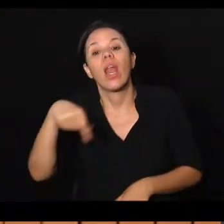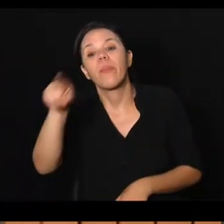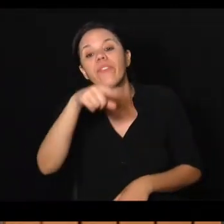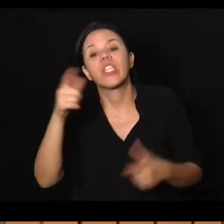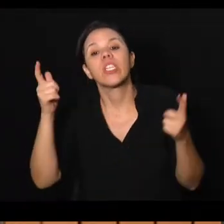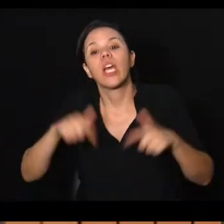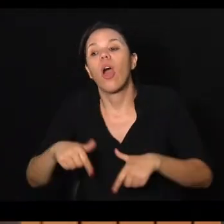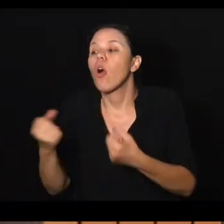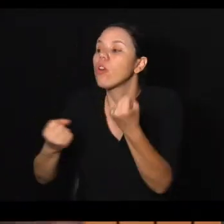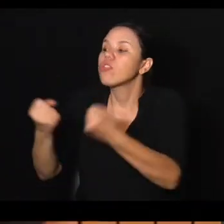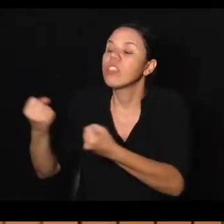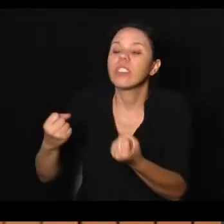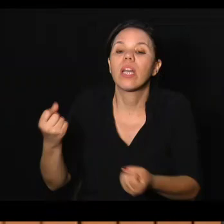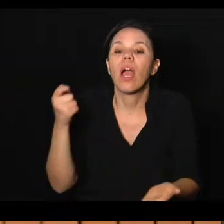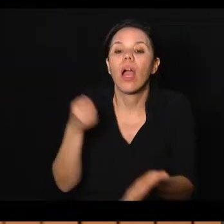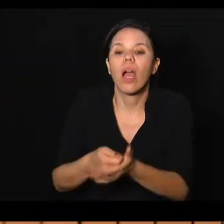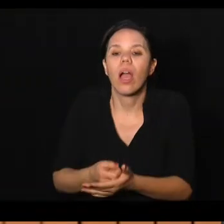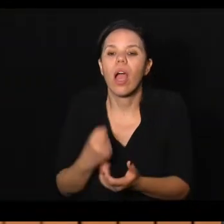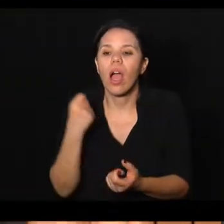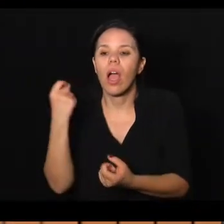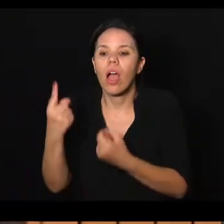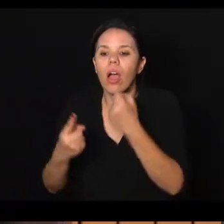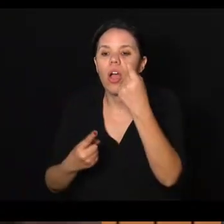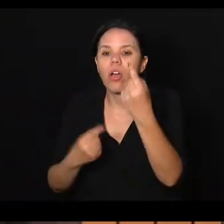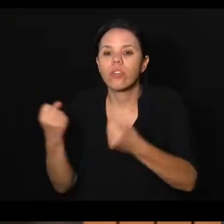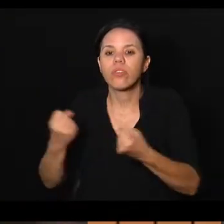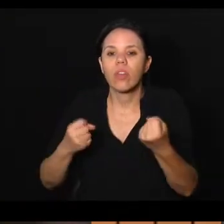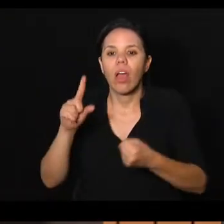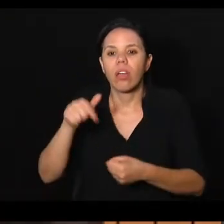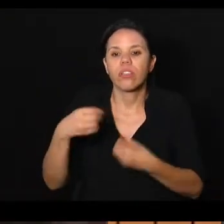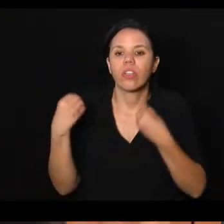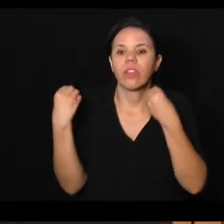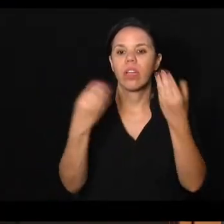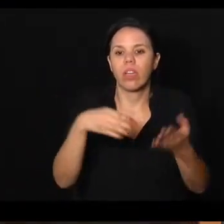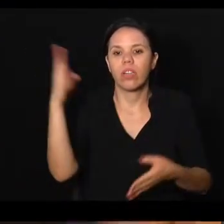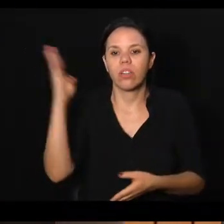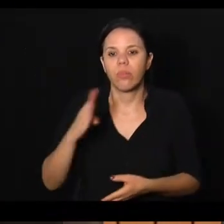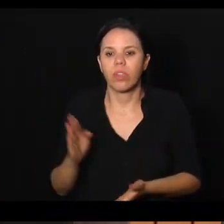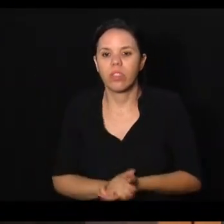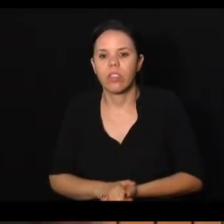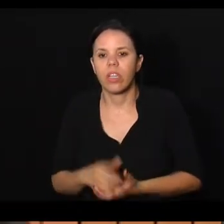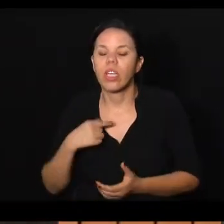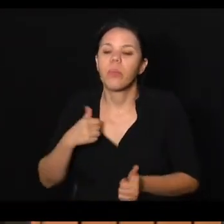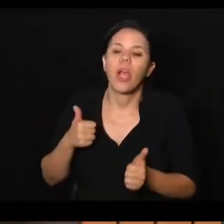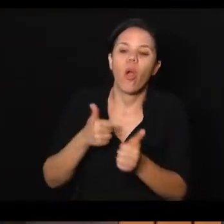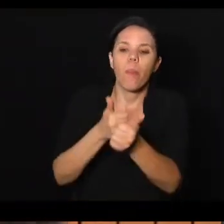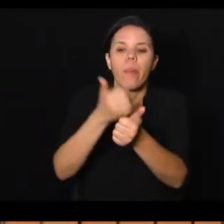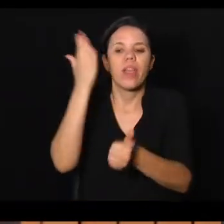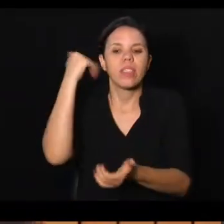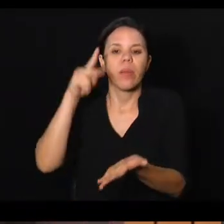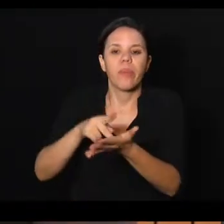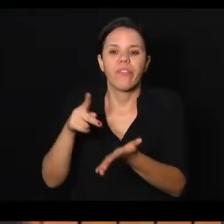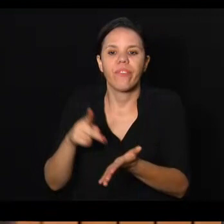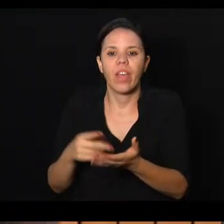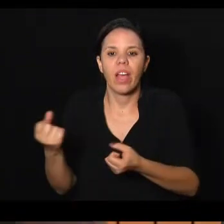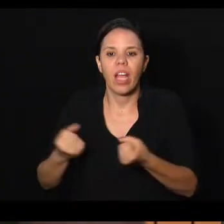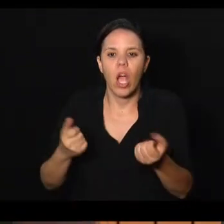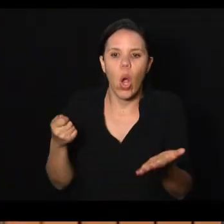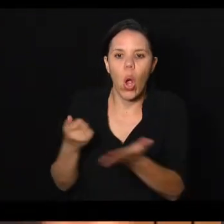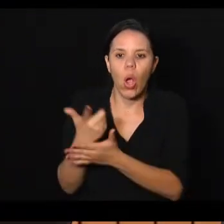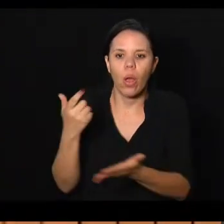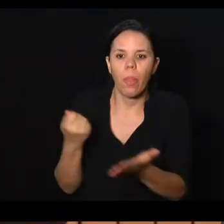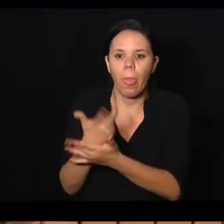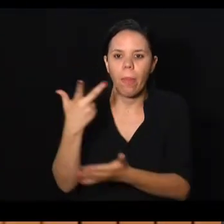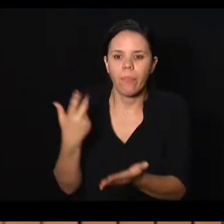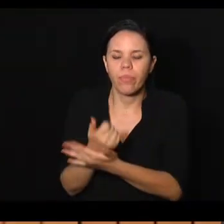esses carros. Alguns dos carros que eu estou entregando no Brasil, e quem me acompanha sabe, carros comprados